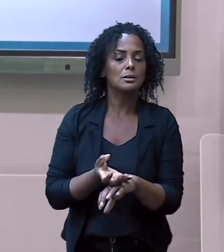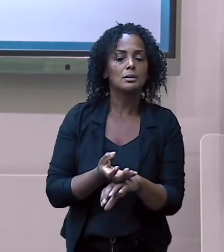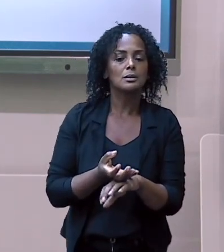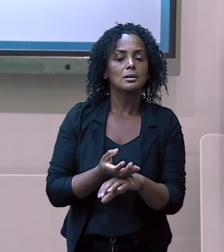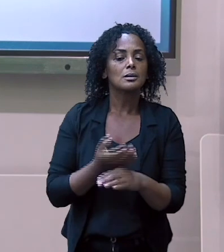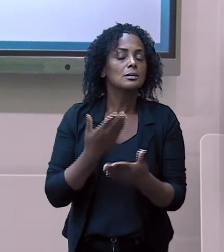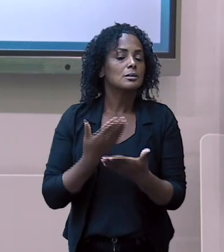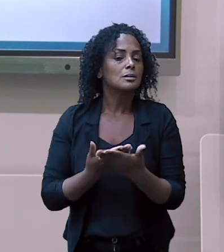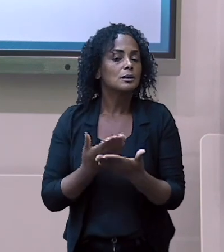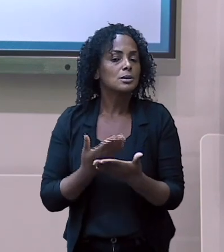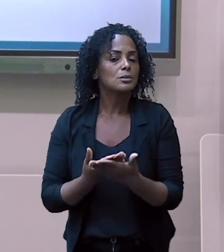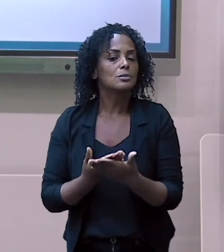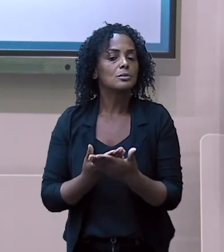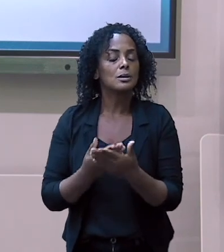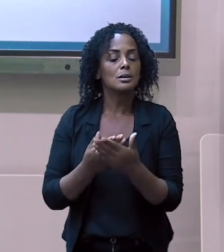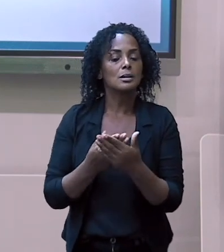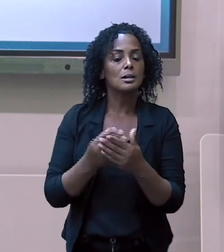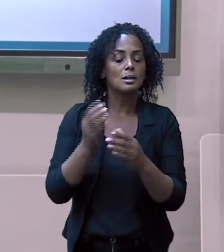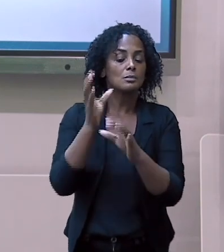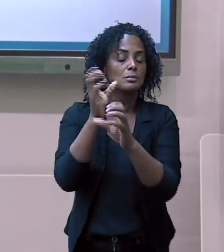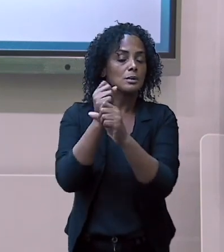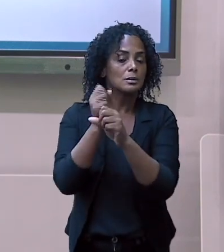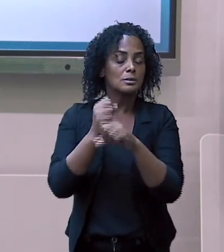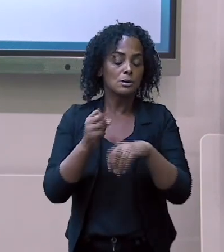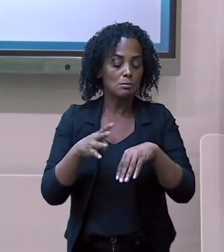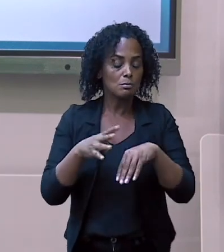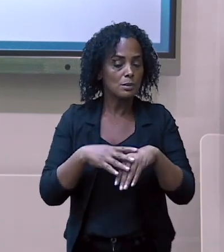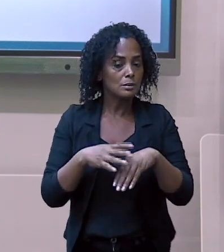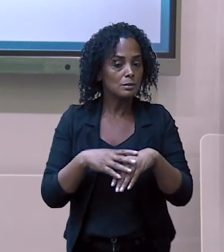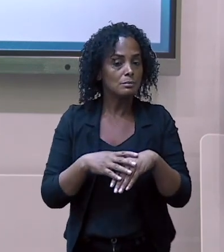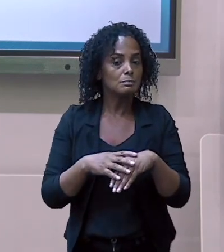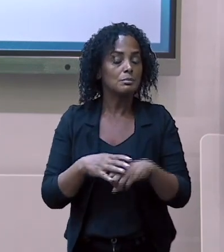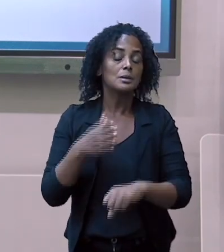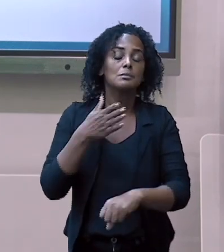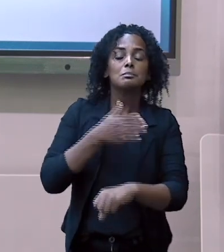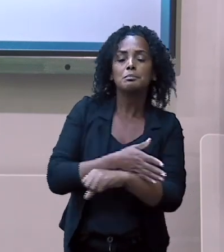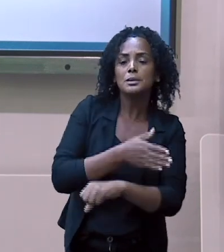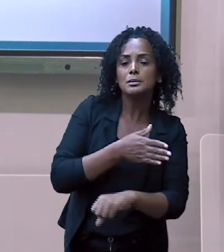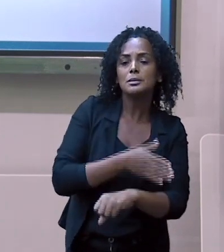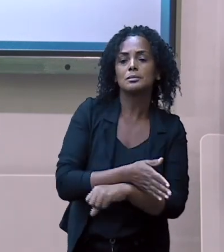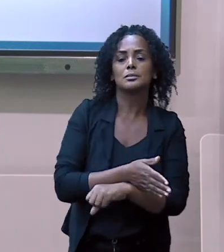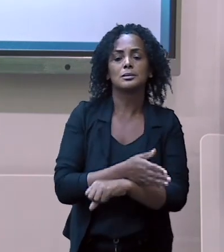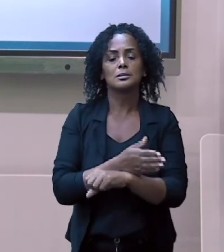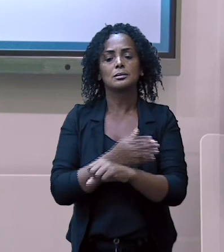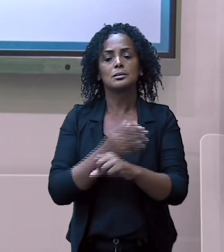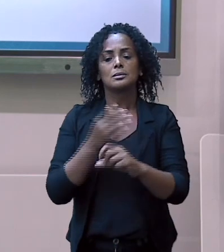principalmente trabalhando as operações matemáticas. E para acessar a plataforma